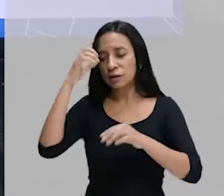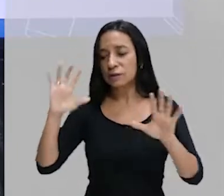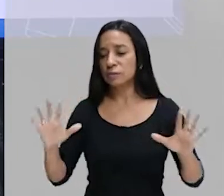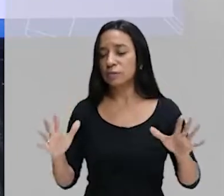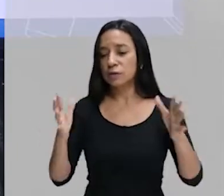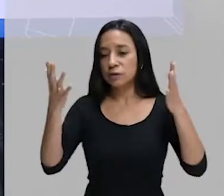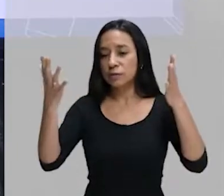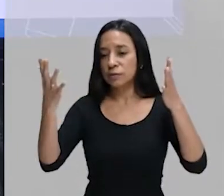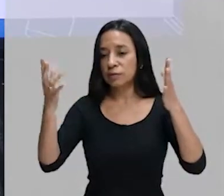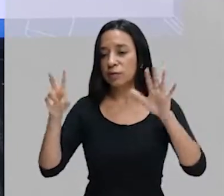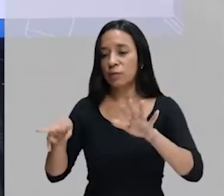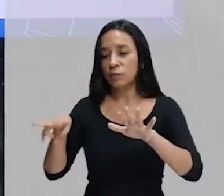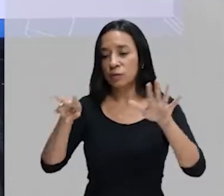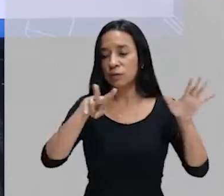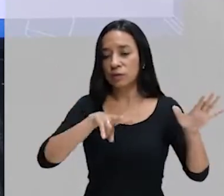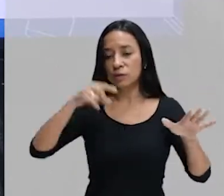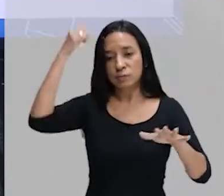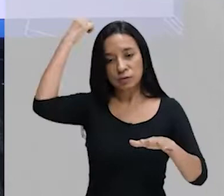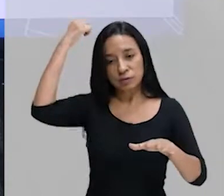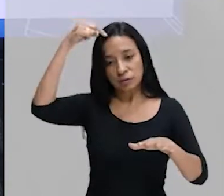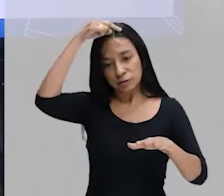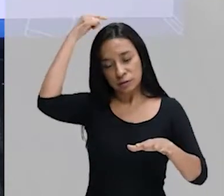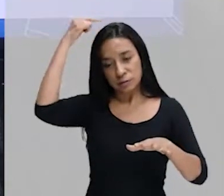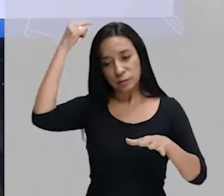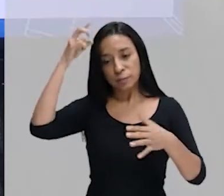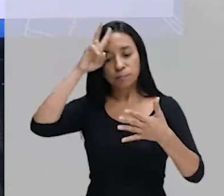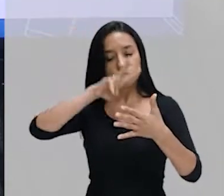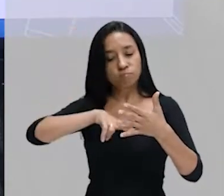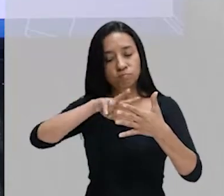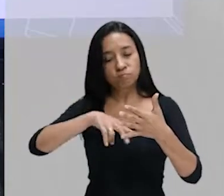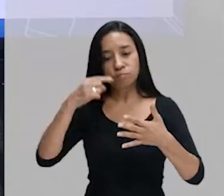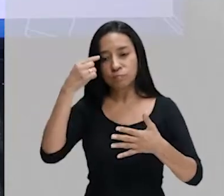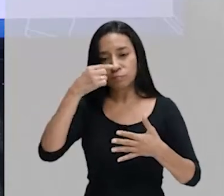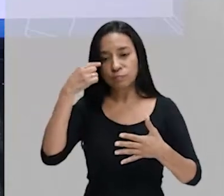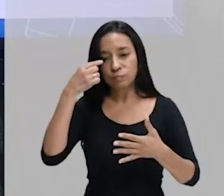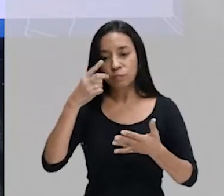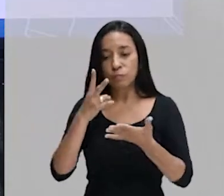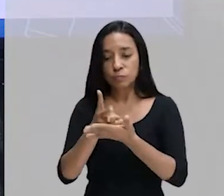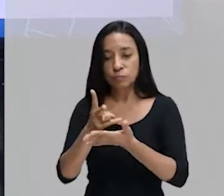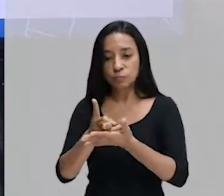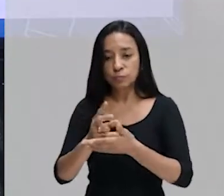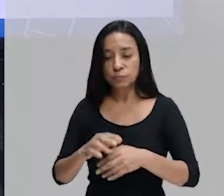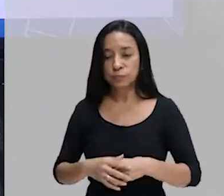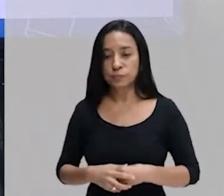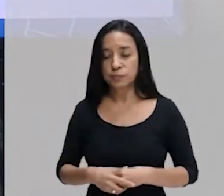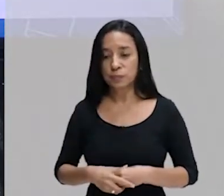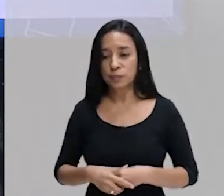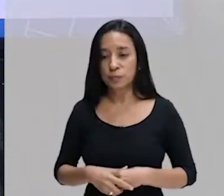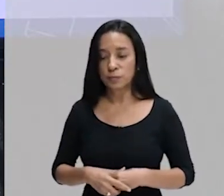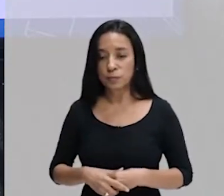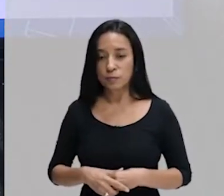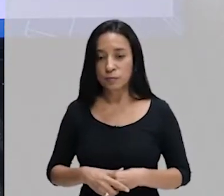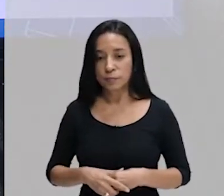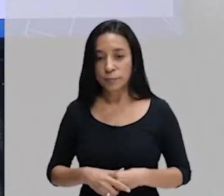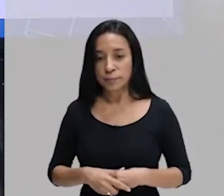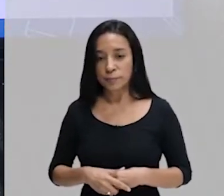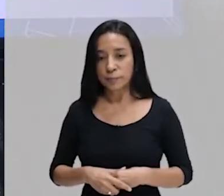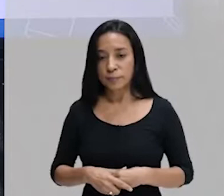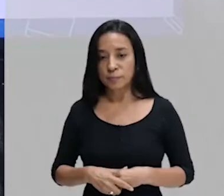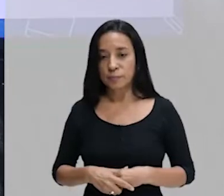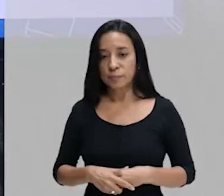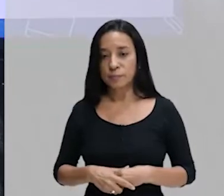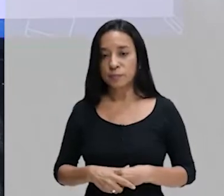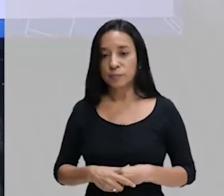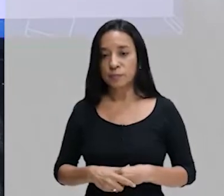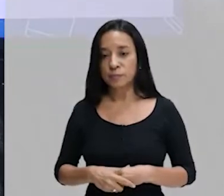da Semana Santa. Então, uma sociedade indígena com uma prática de rituais relacionados no solo,